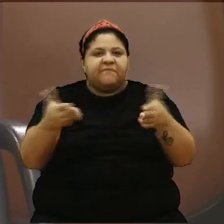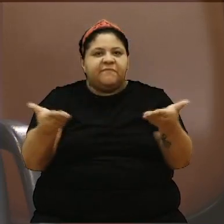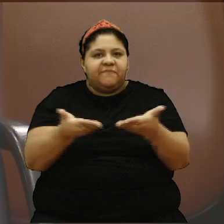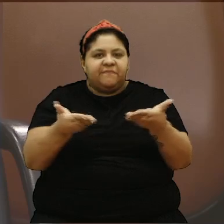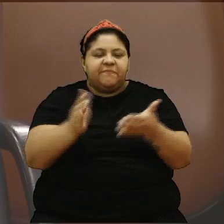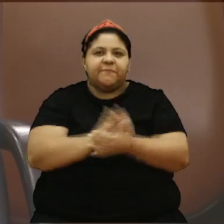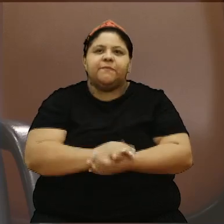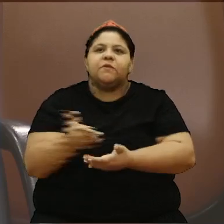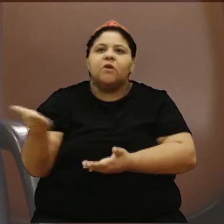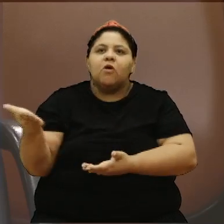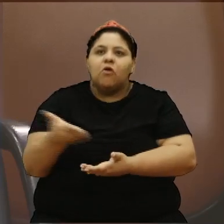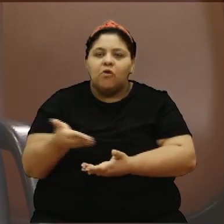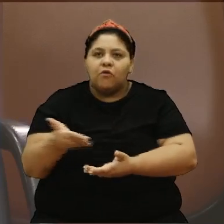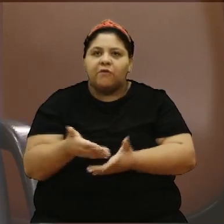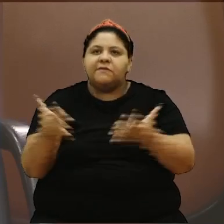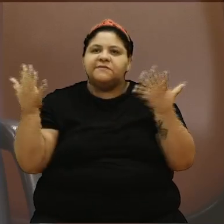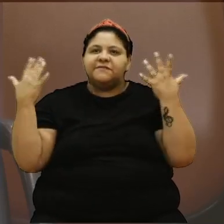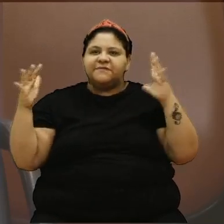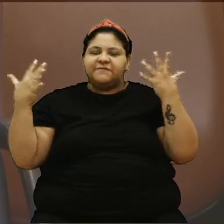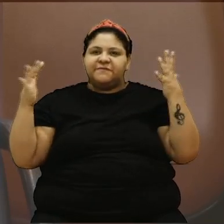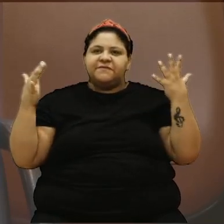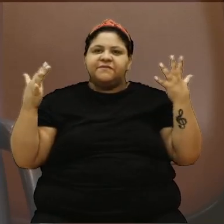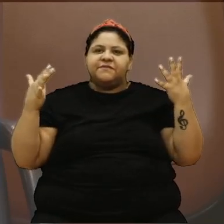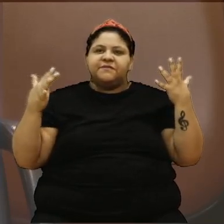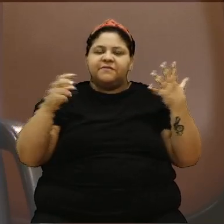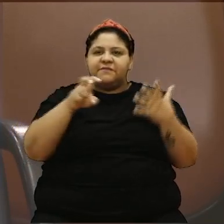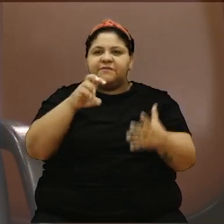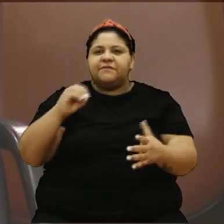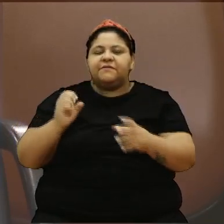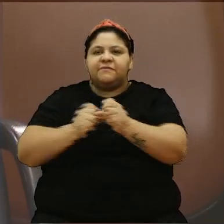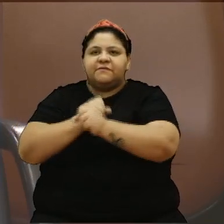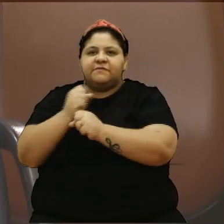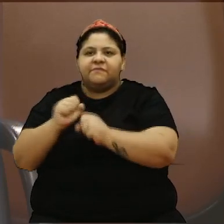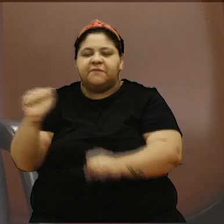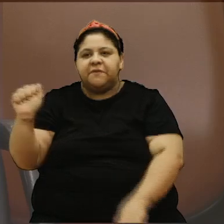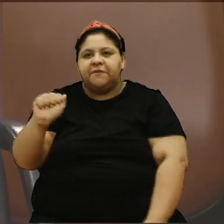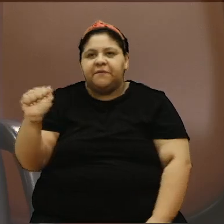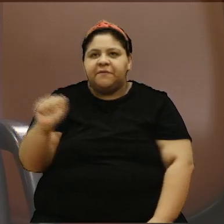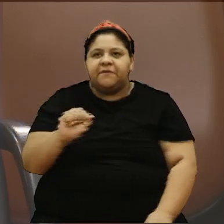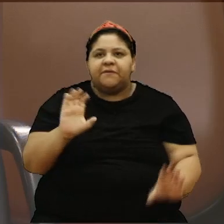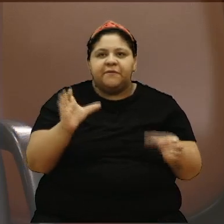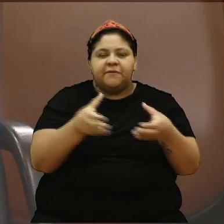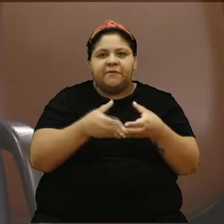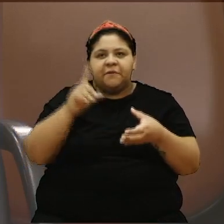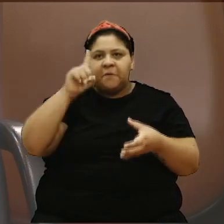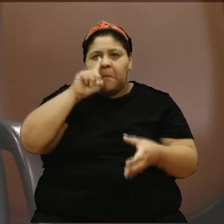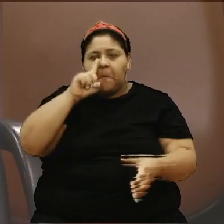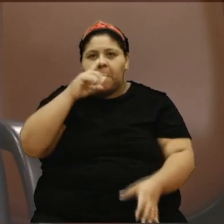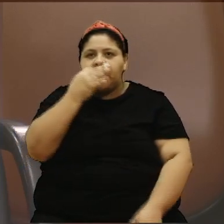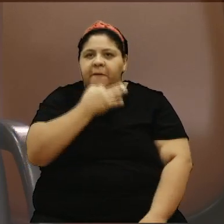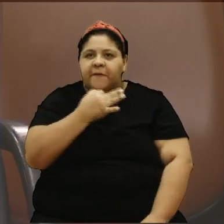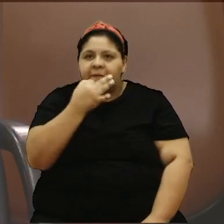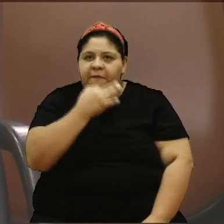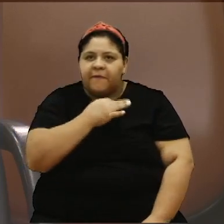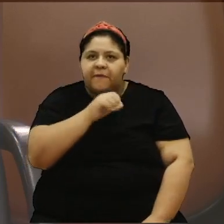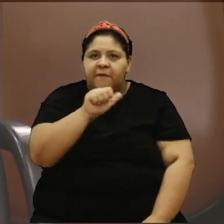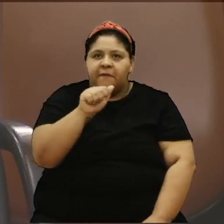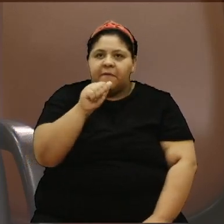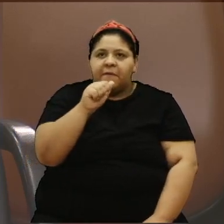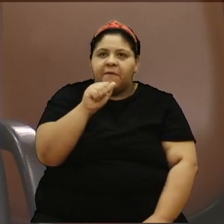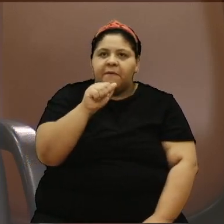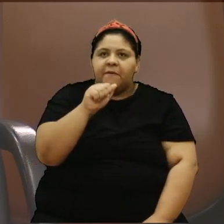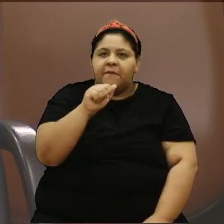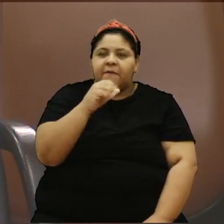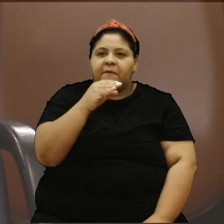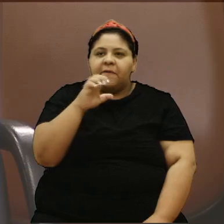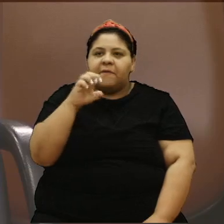Hoje eu queria fazer um voto de congratulações aos 50 anos da Associação de Clubes de Mães de Caxias do Sul, a ACEMEX, que hoje